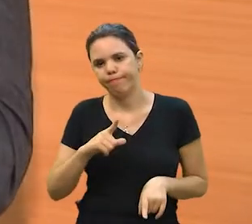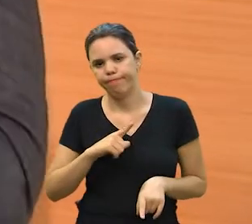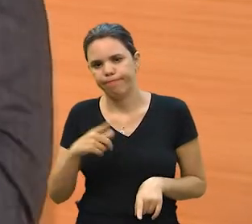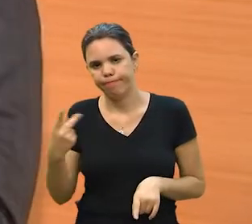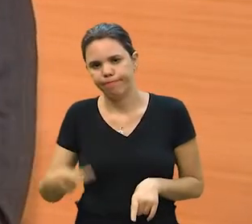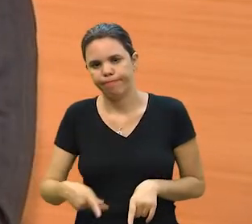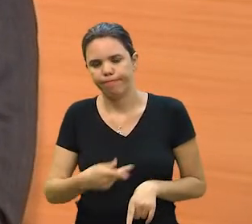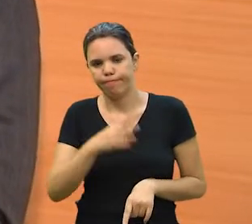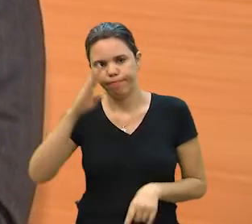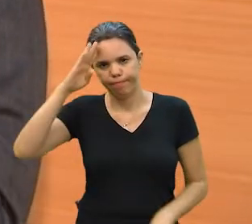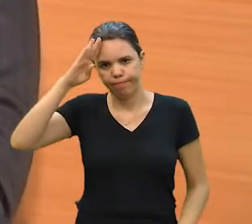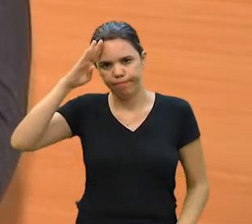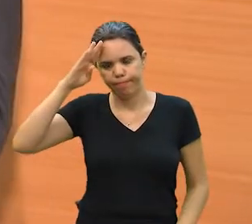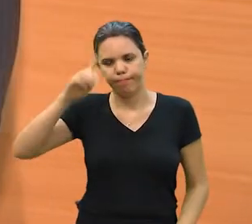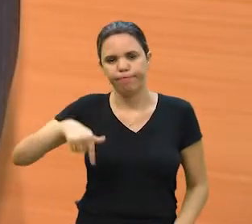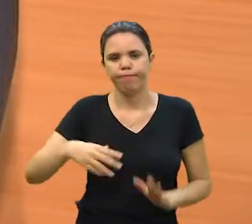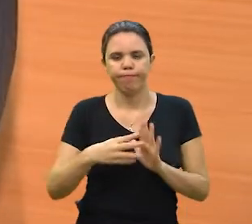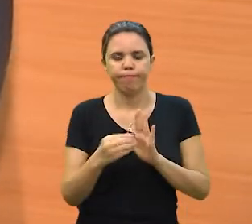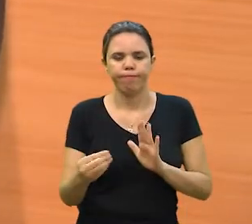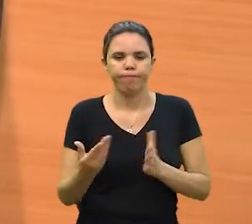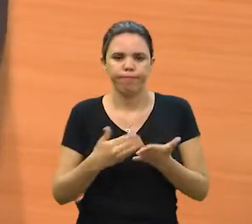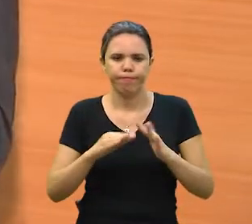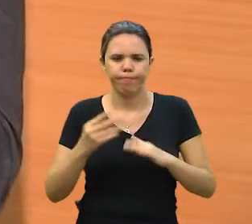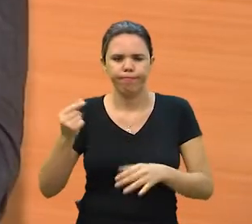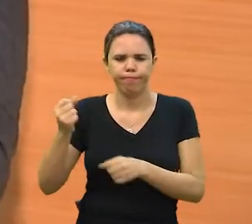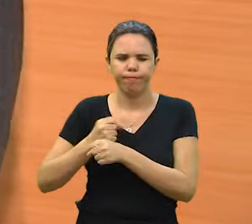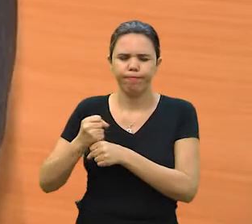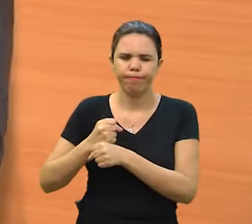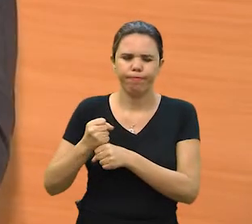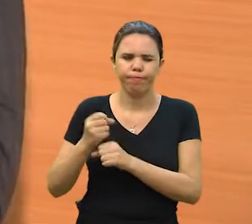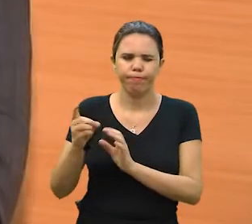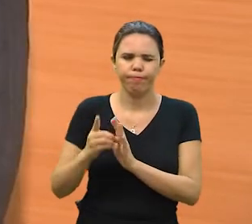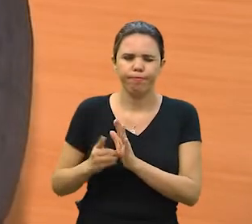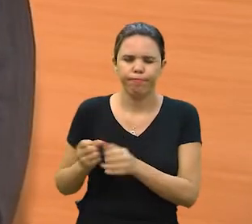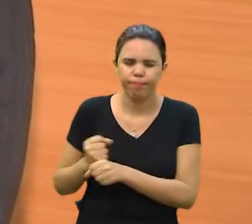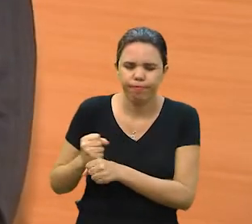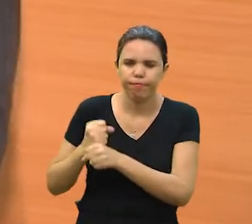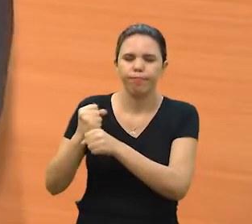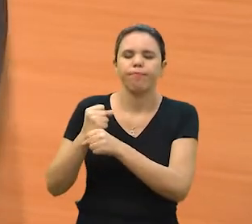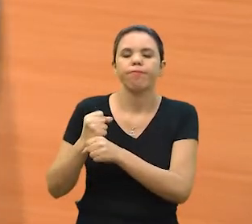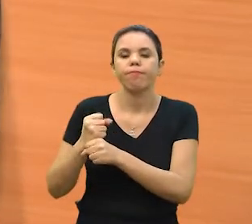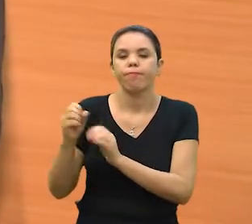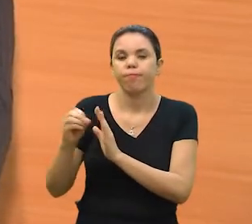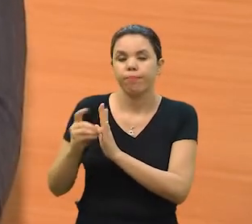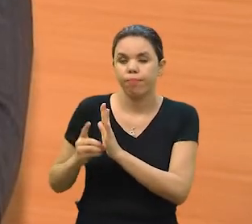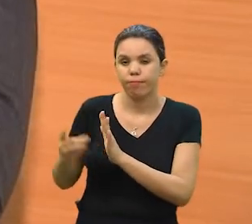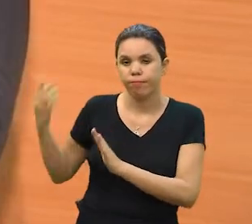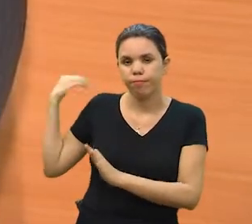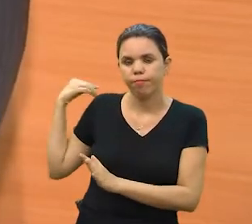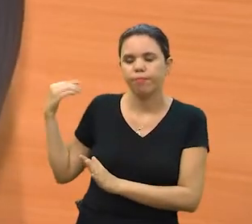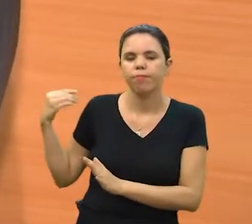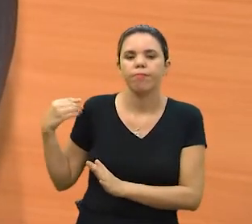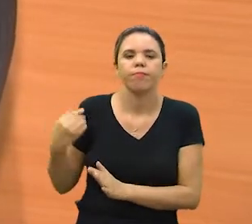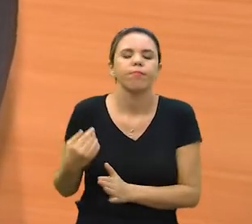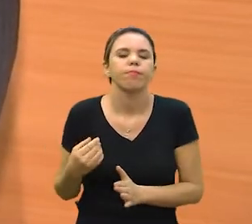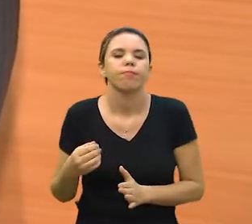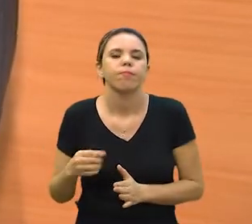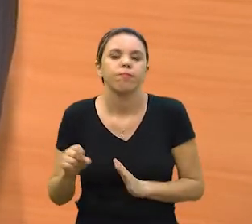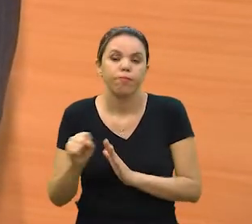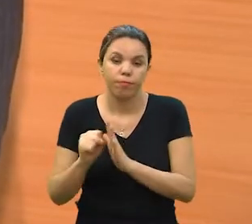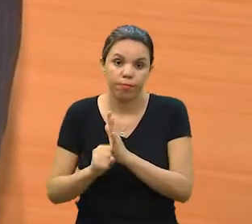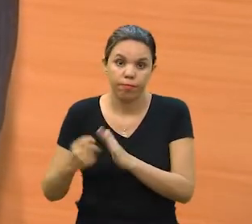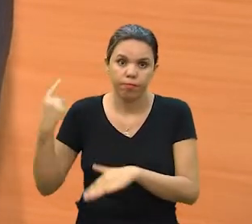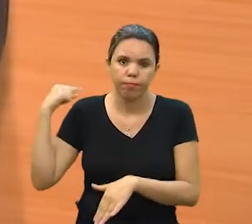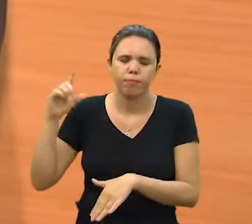é do Exército. Então esse modelo já vem há muitos anos, décadas, desde o século passado, e sempre mostrou